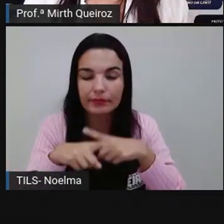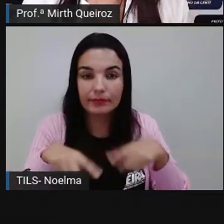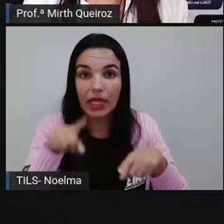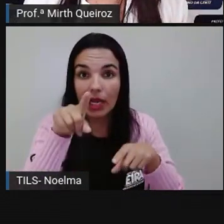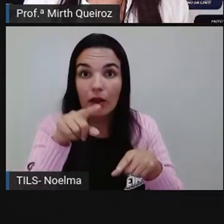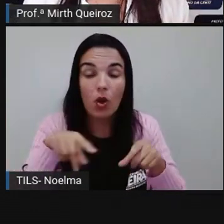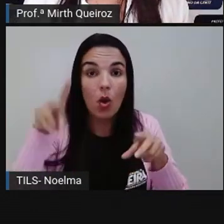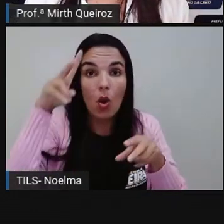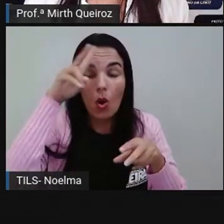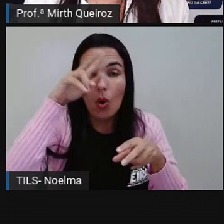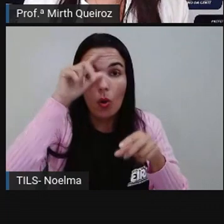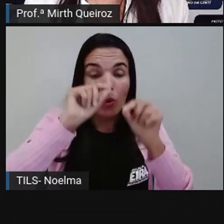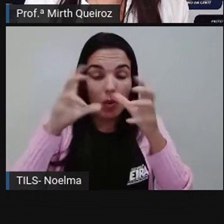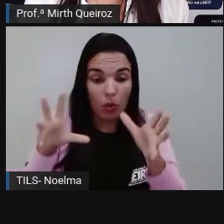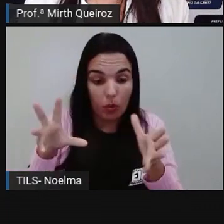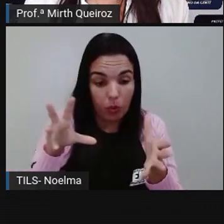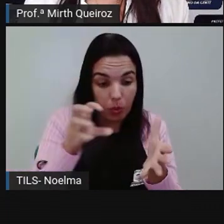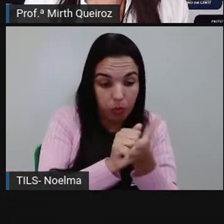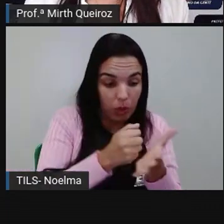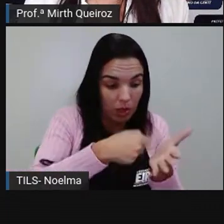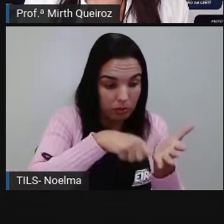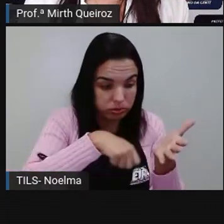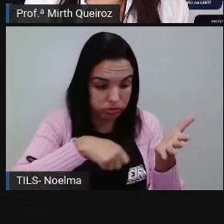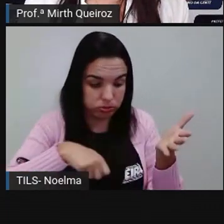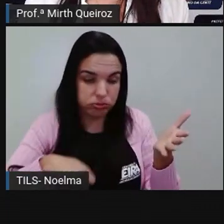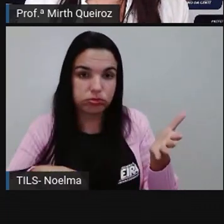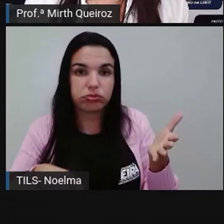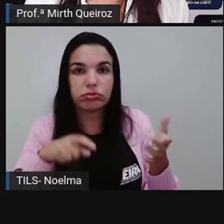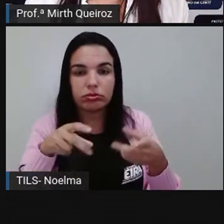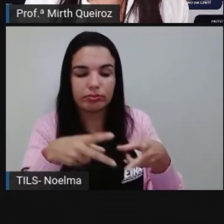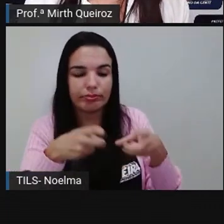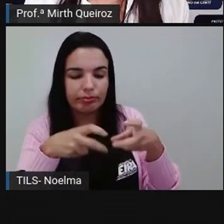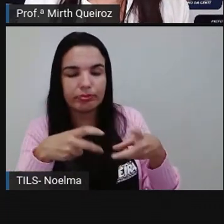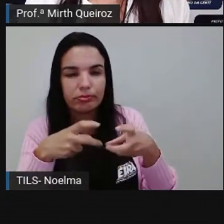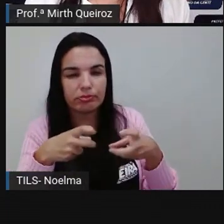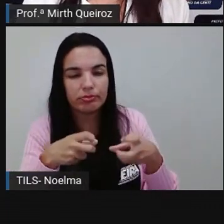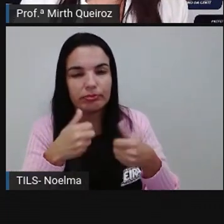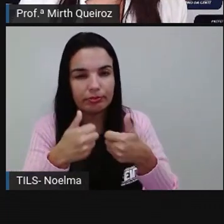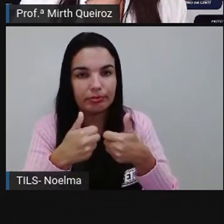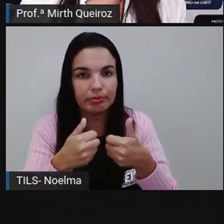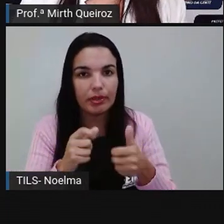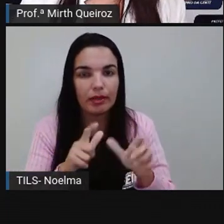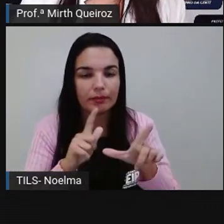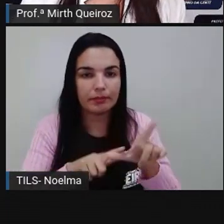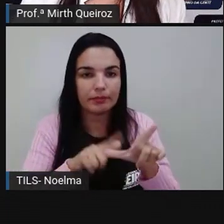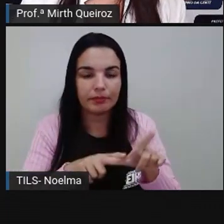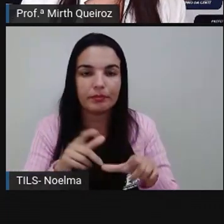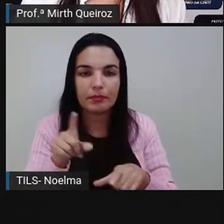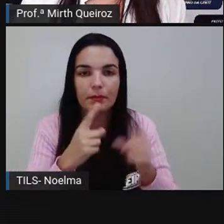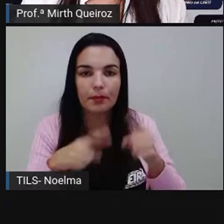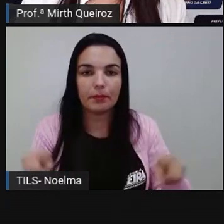vão escrever os verbos que vocês conseguirem identificar aí na letra dessa música, certo?